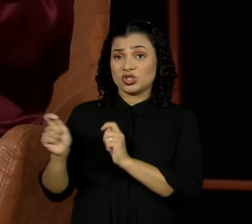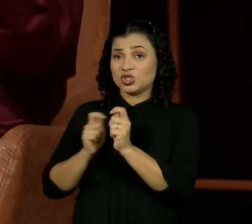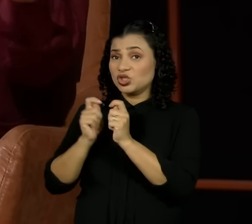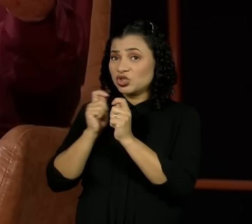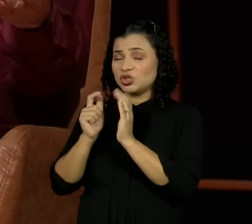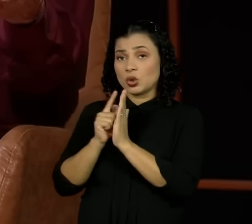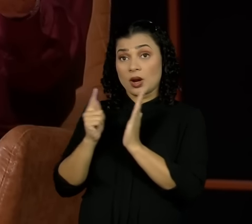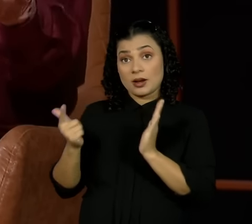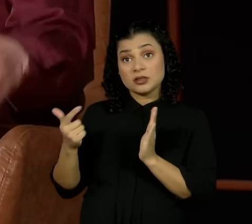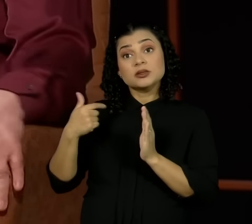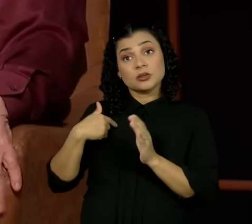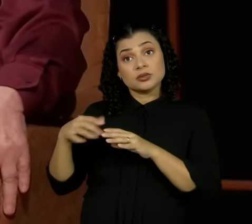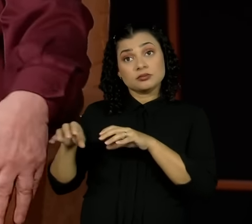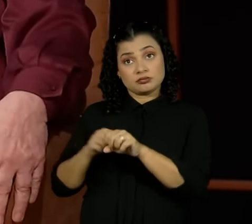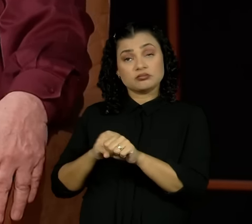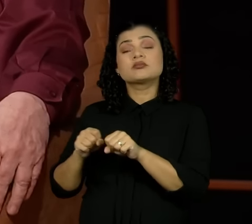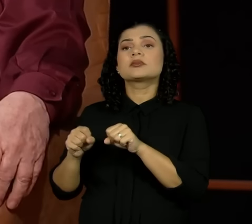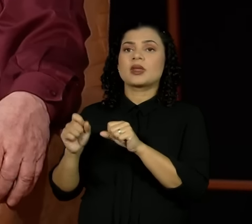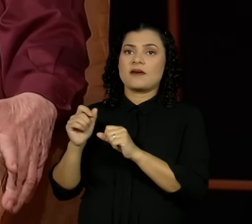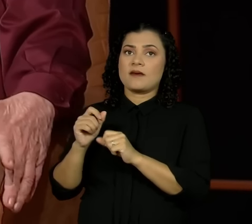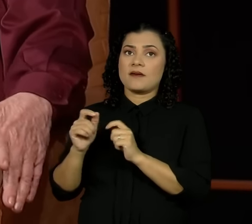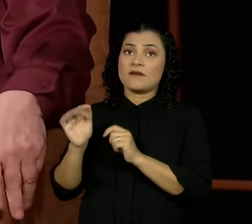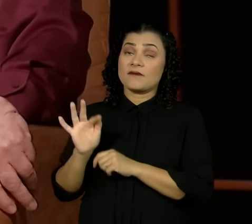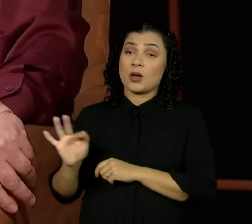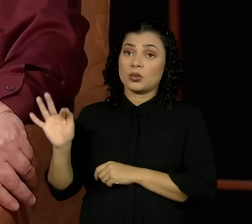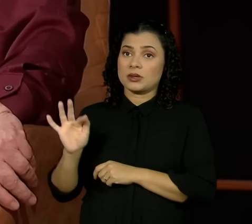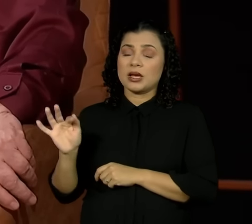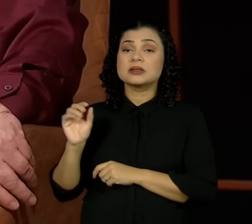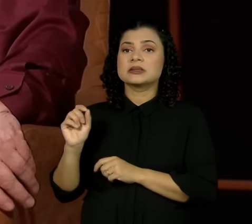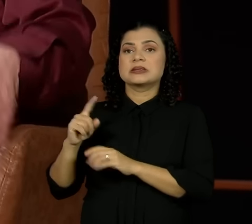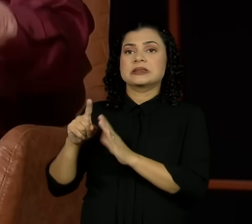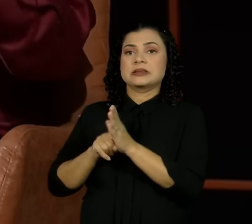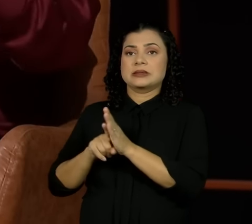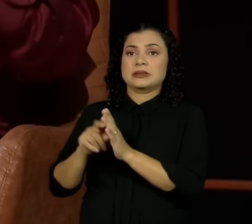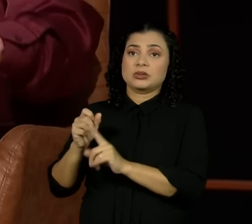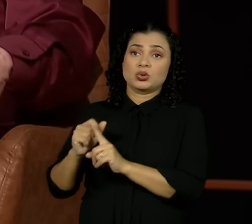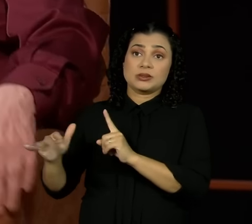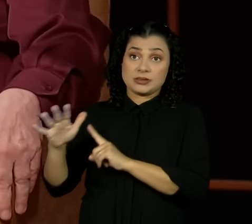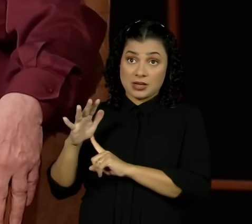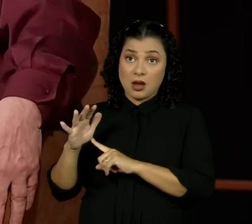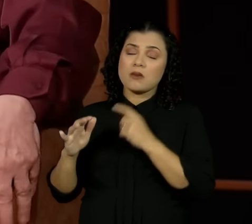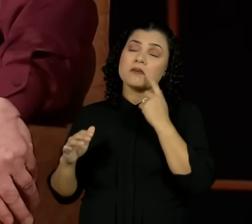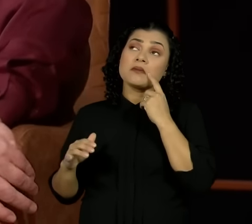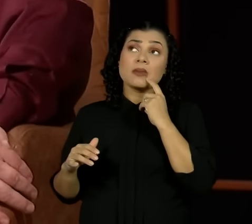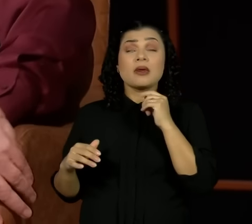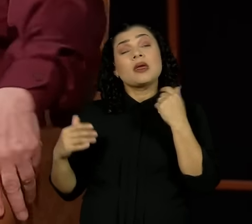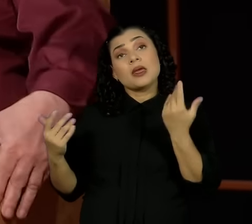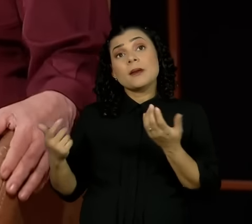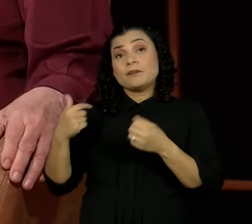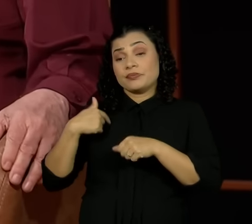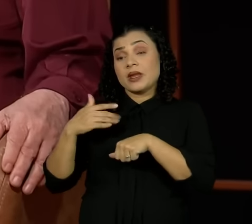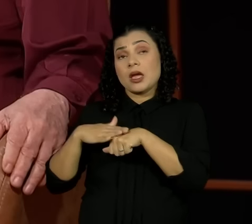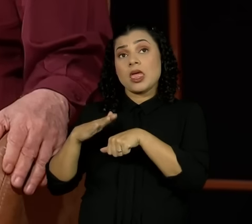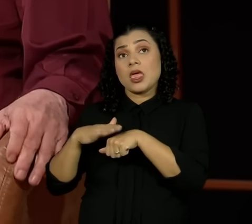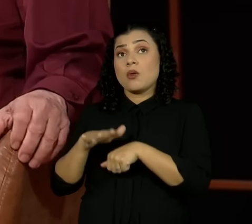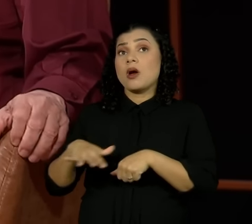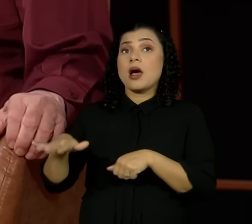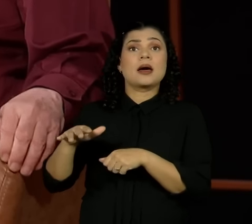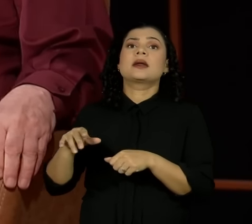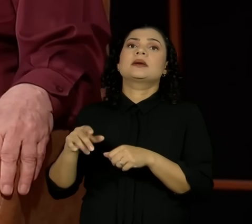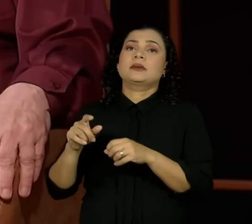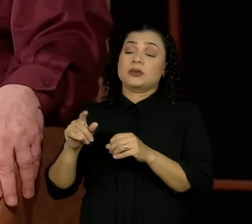tinha faculdade de Ciências Sociais, mas não a de jornalismo, né? Quer dizer, eu estava na faculdade de Ciências